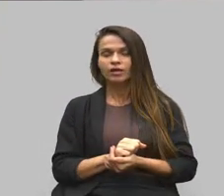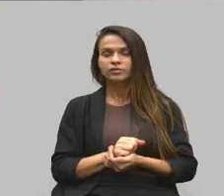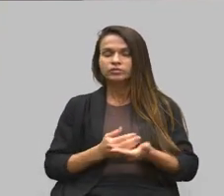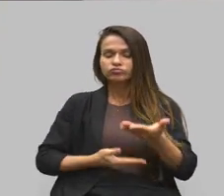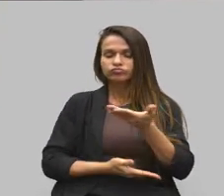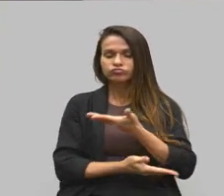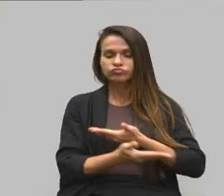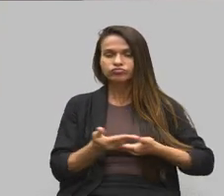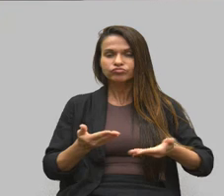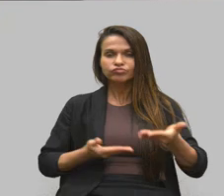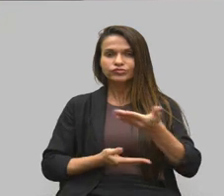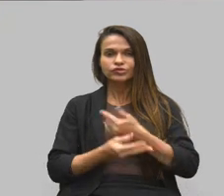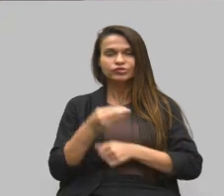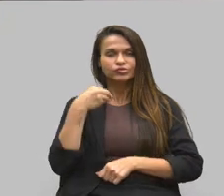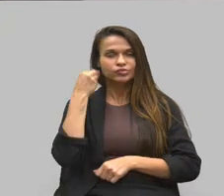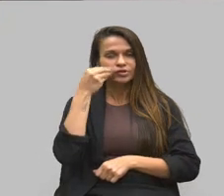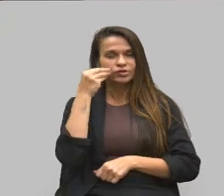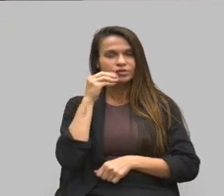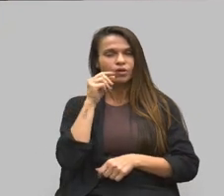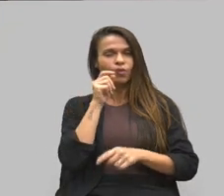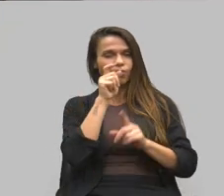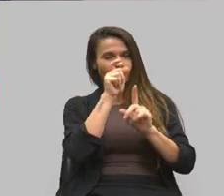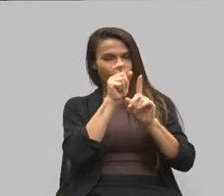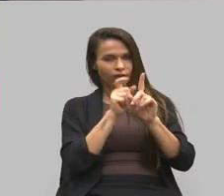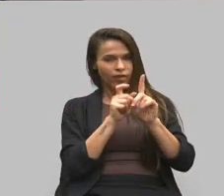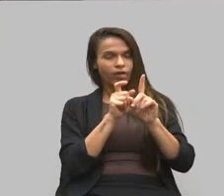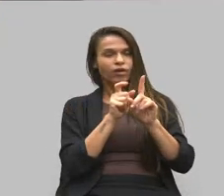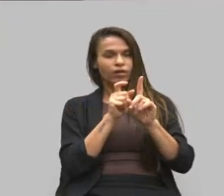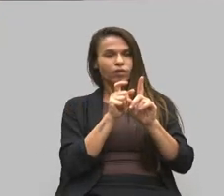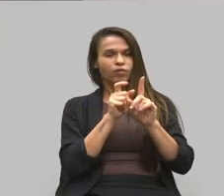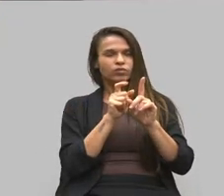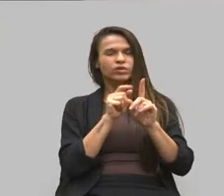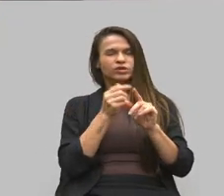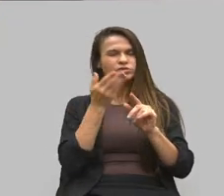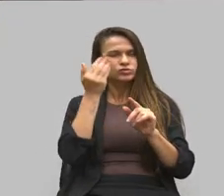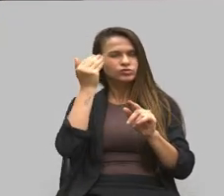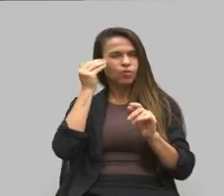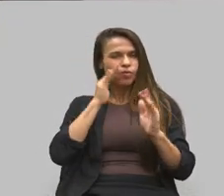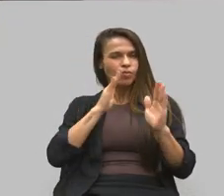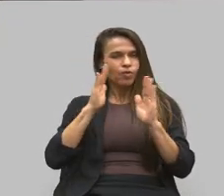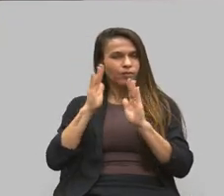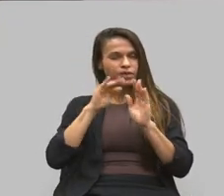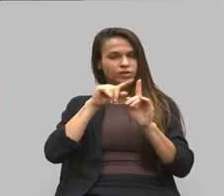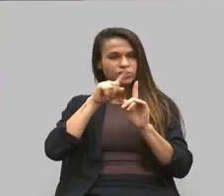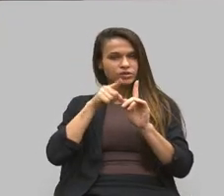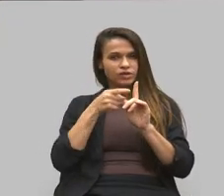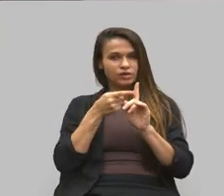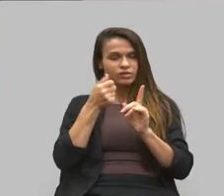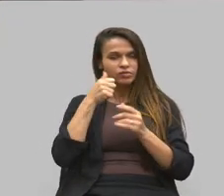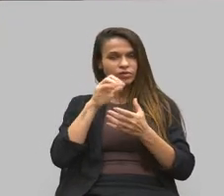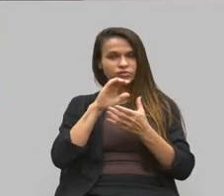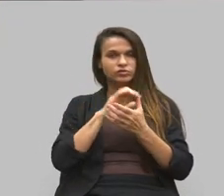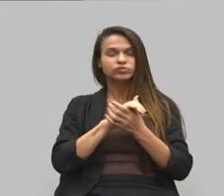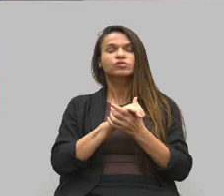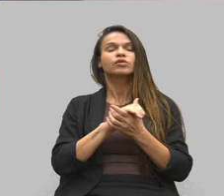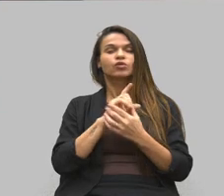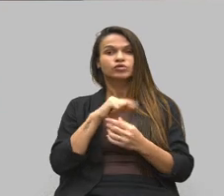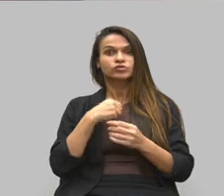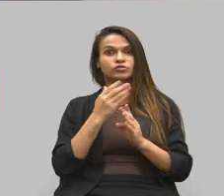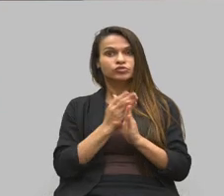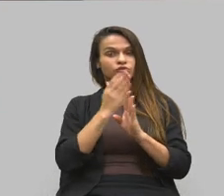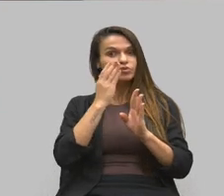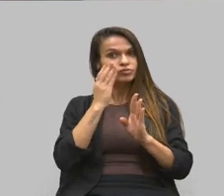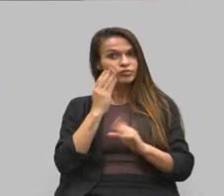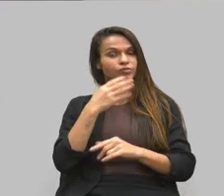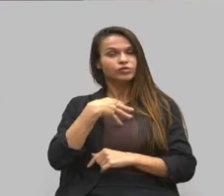ele desde a gestação porque nós descobrimos que nosso